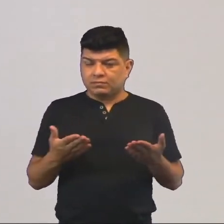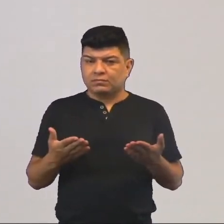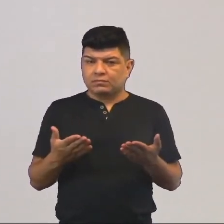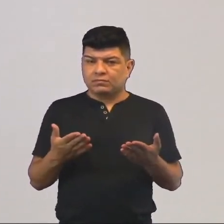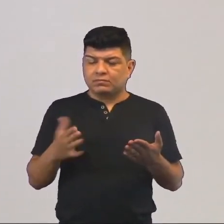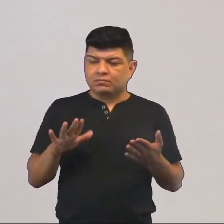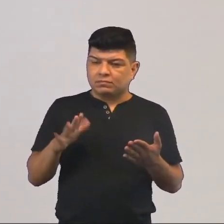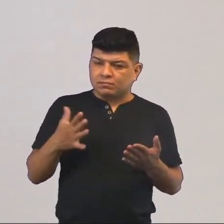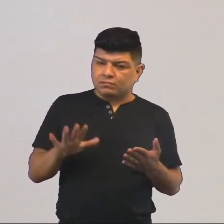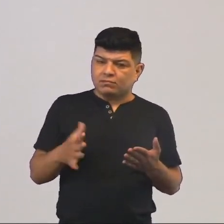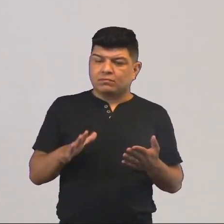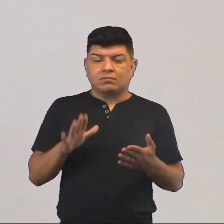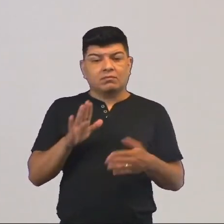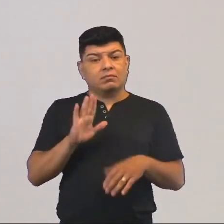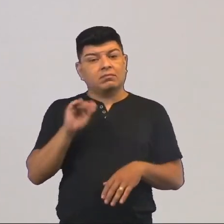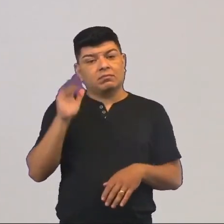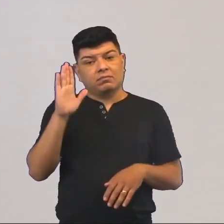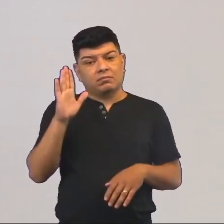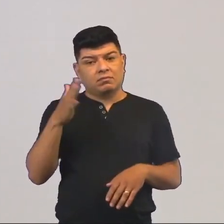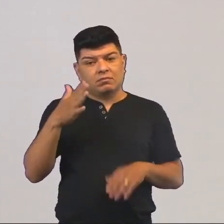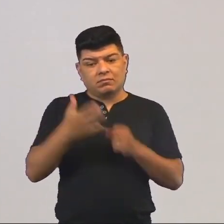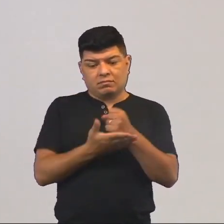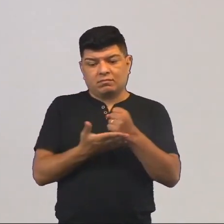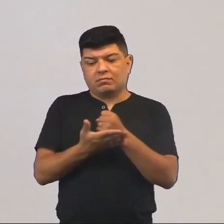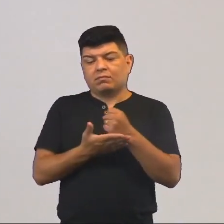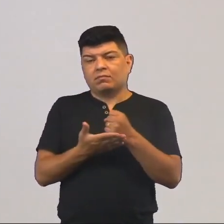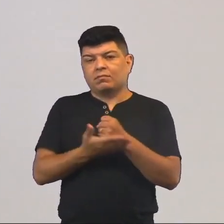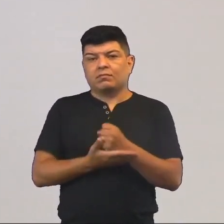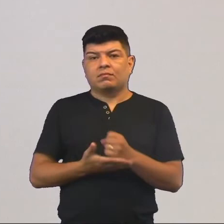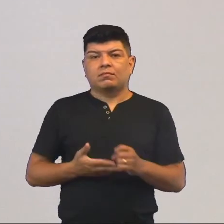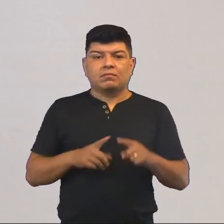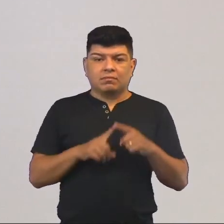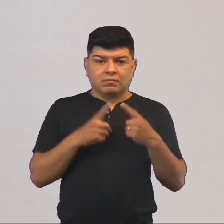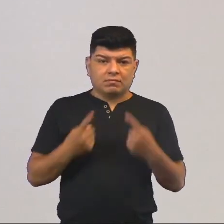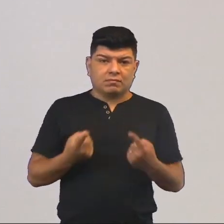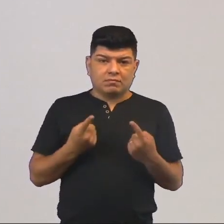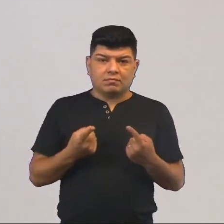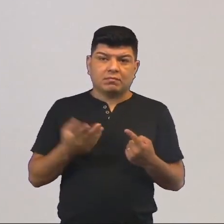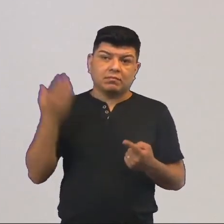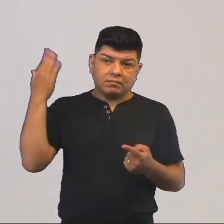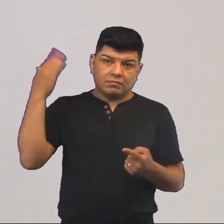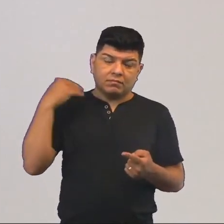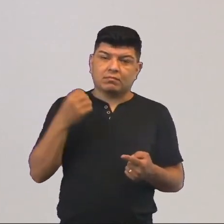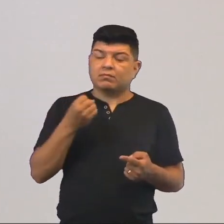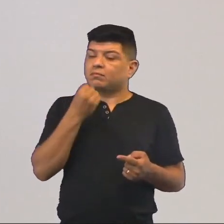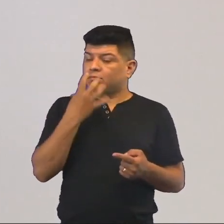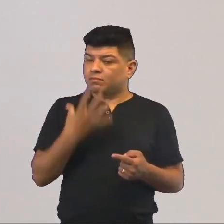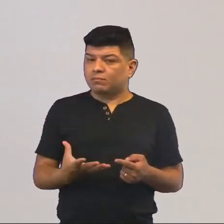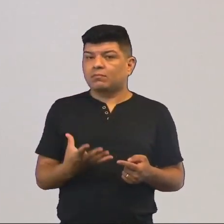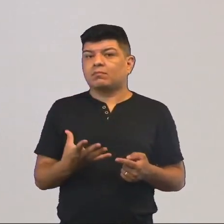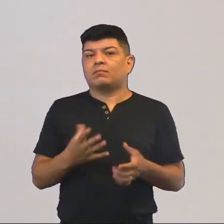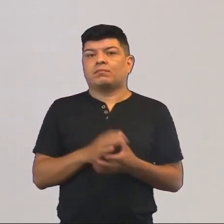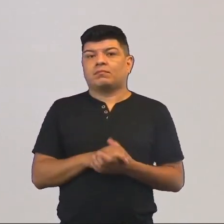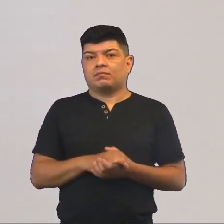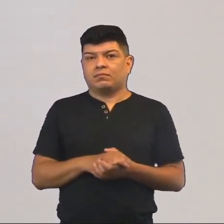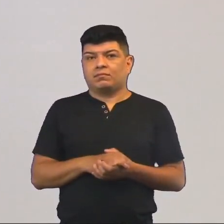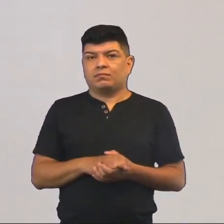algo mais um pouco básico, digamos assim, mas para a época já era algo bem